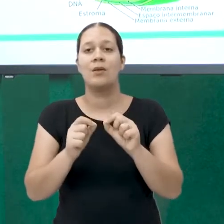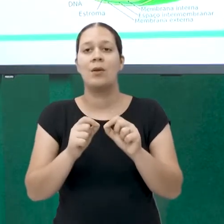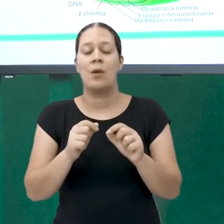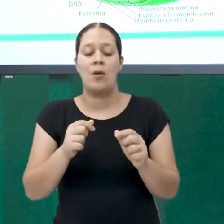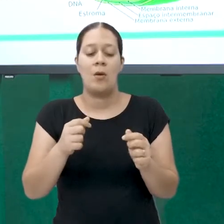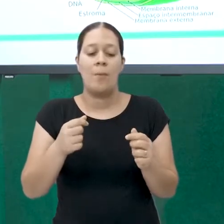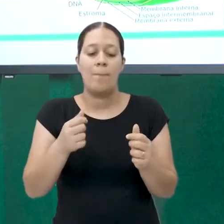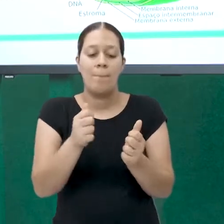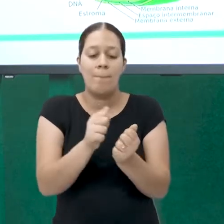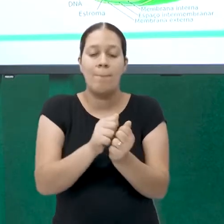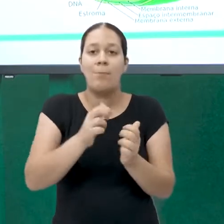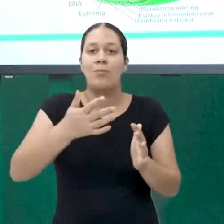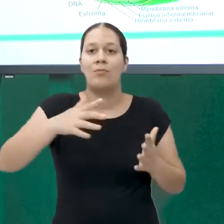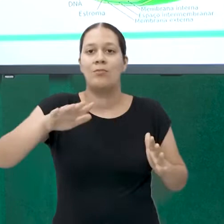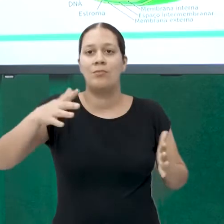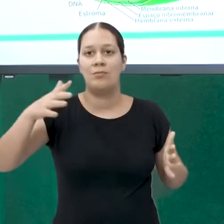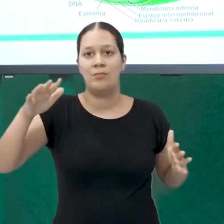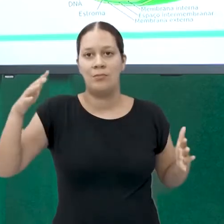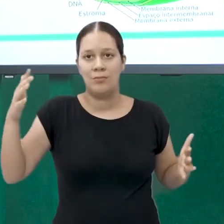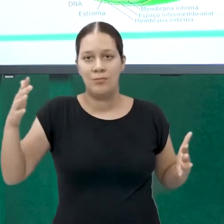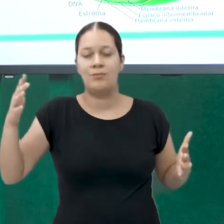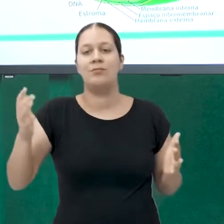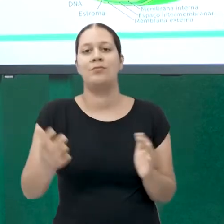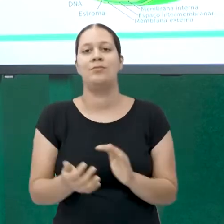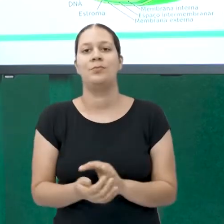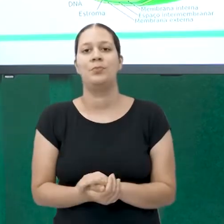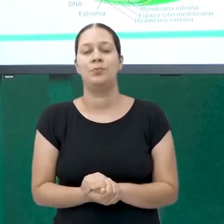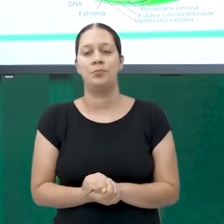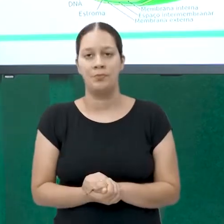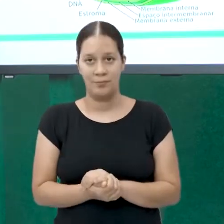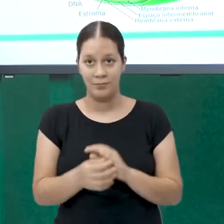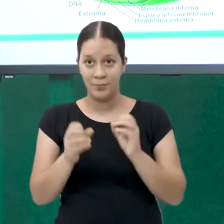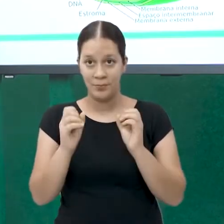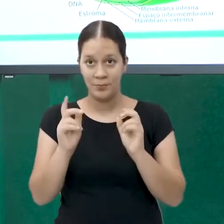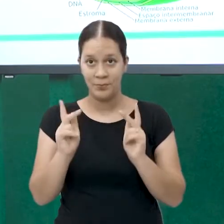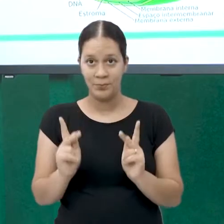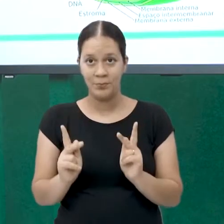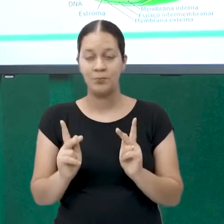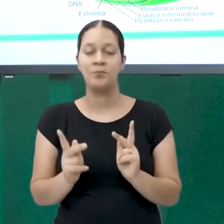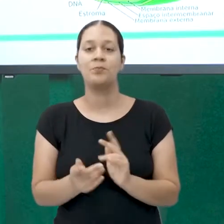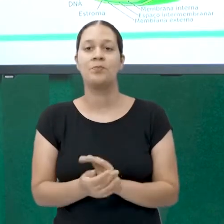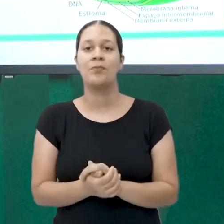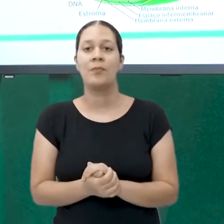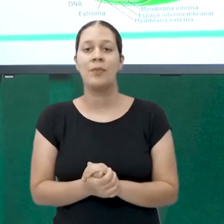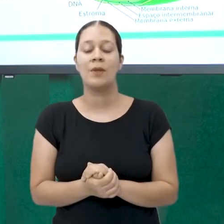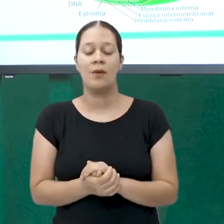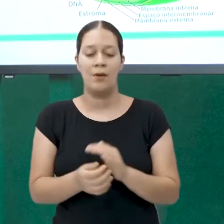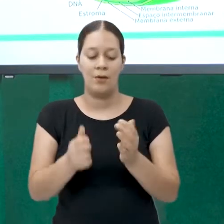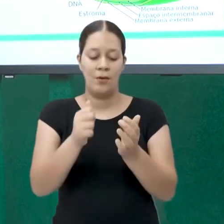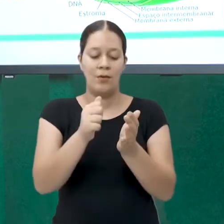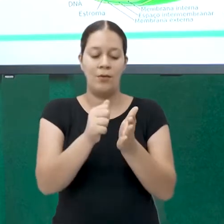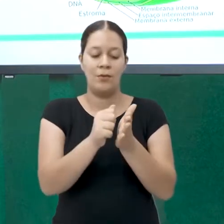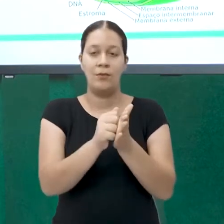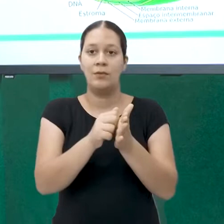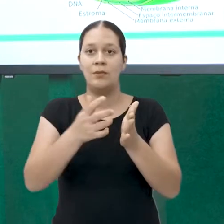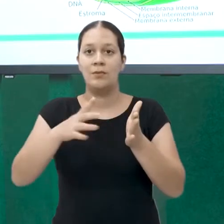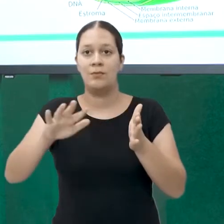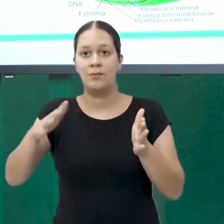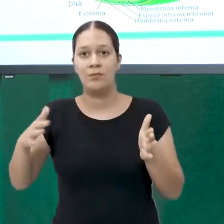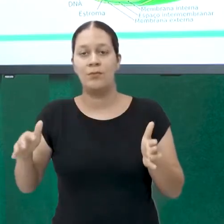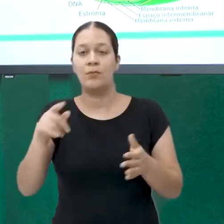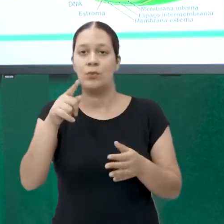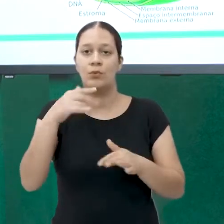pancada, né, a grande recepção de material luminoso vai ser lá nos tilacoides. Tudo bem? Lá no tilacoide